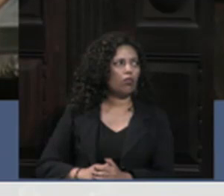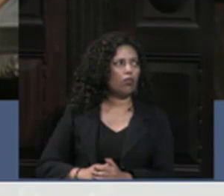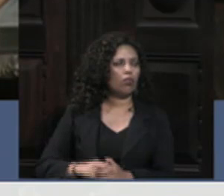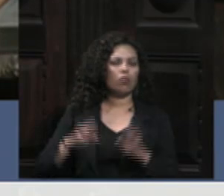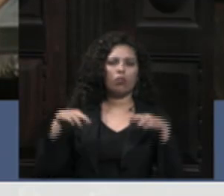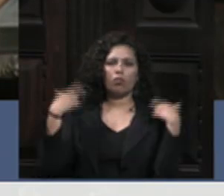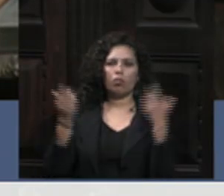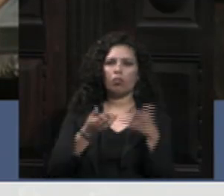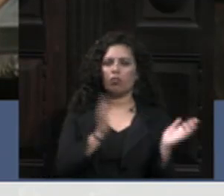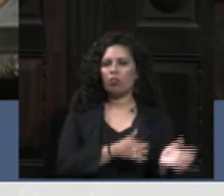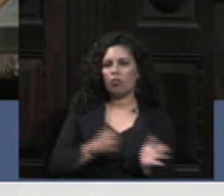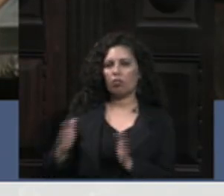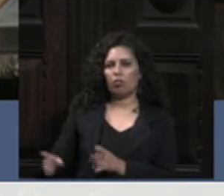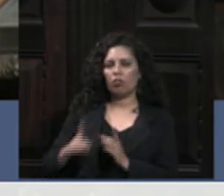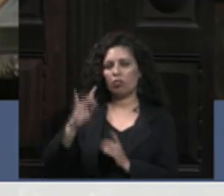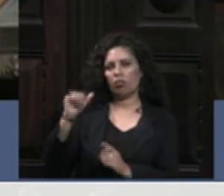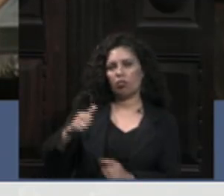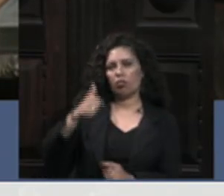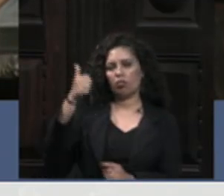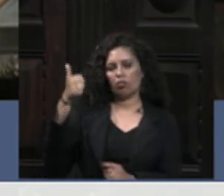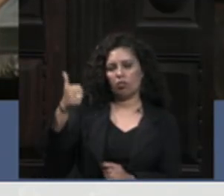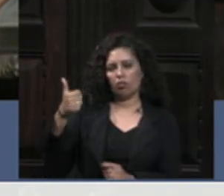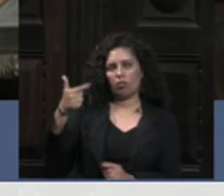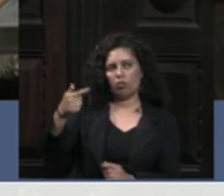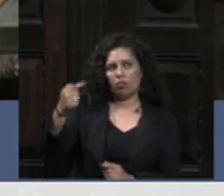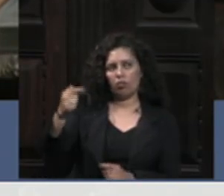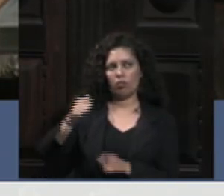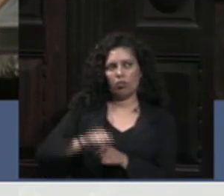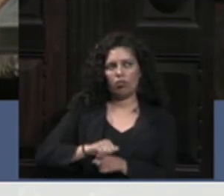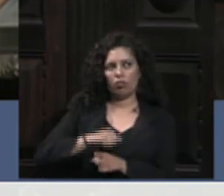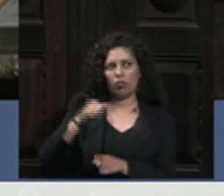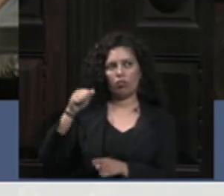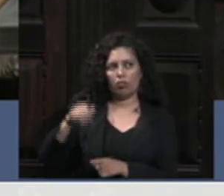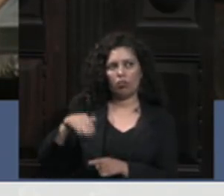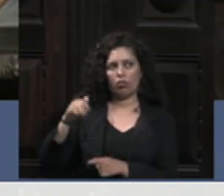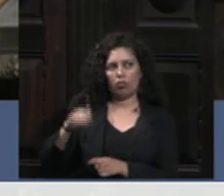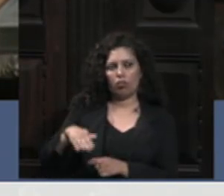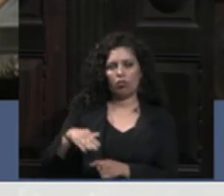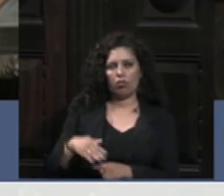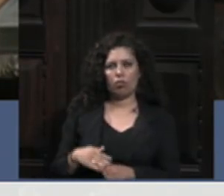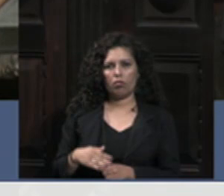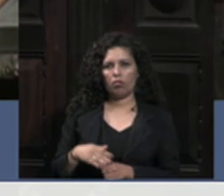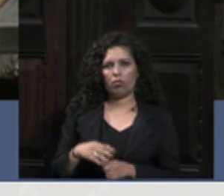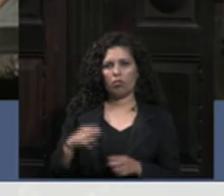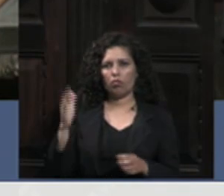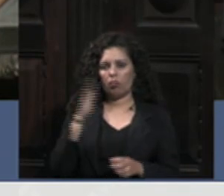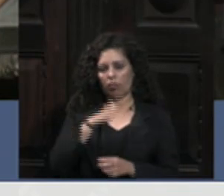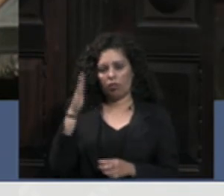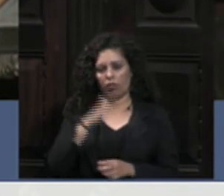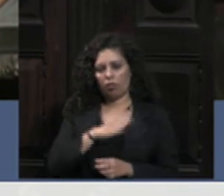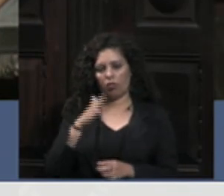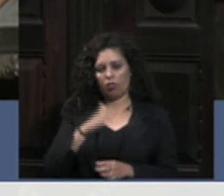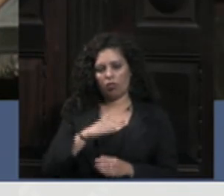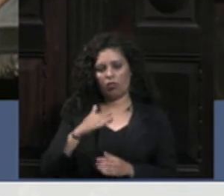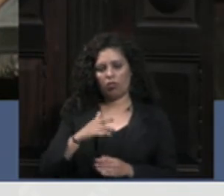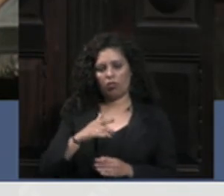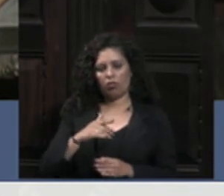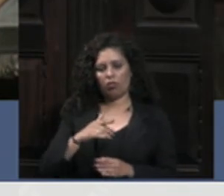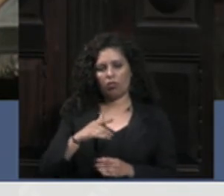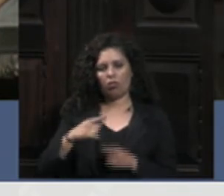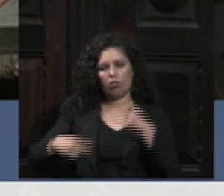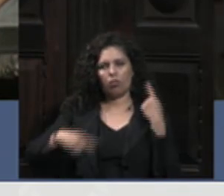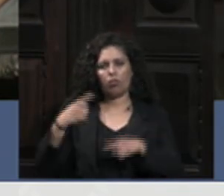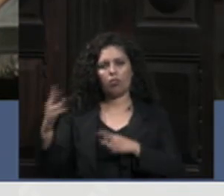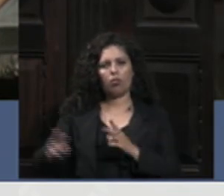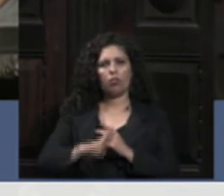Sessão ordinária do dia 27 de setembro de 2018. Em regime de urgência, em votação e